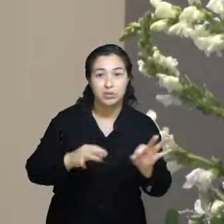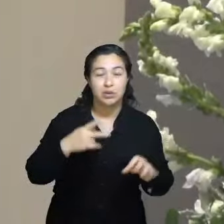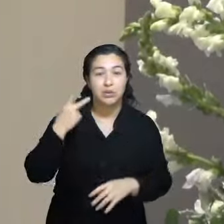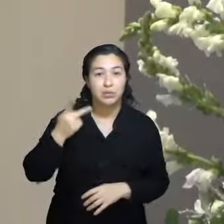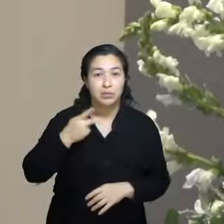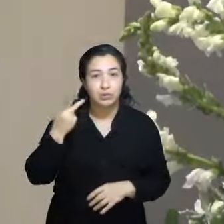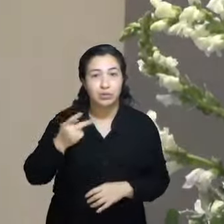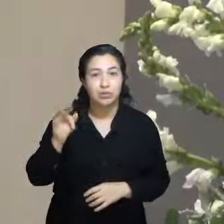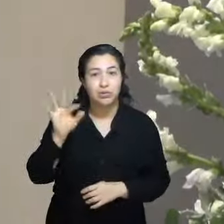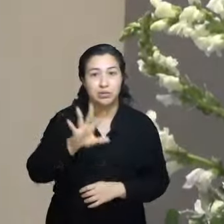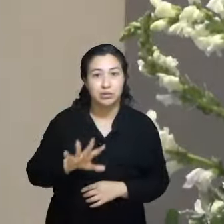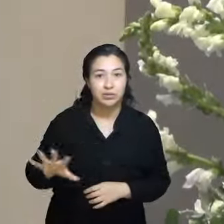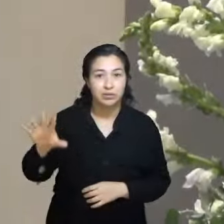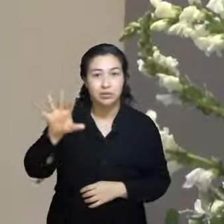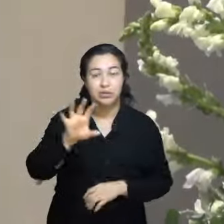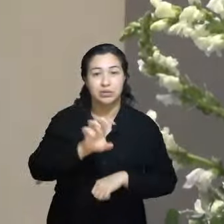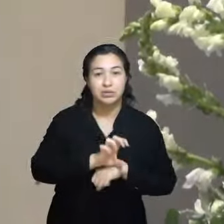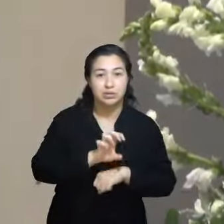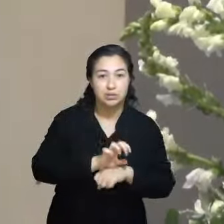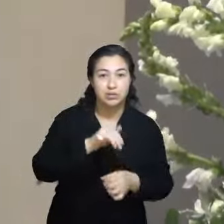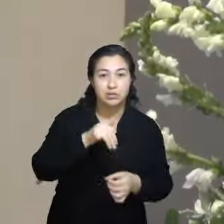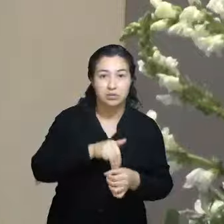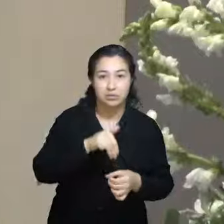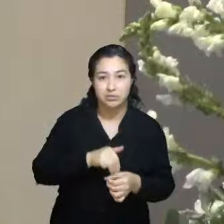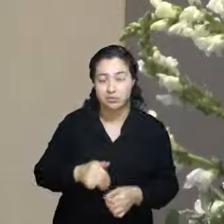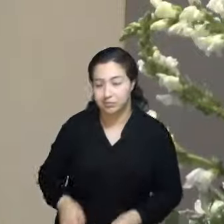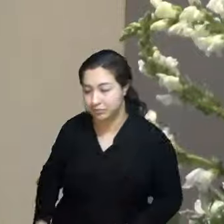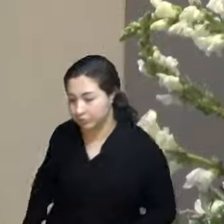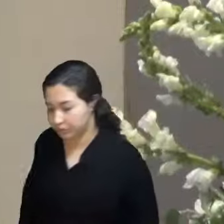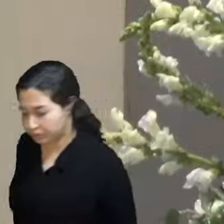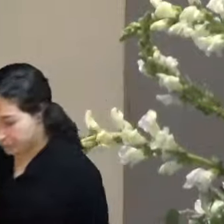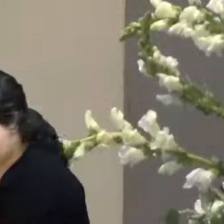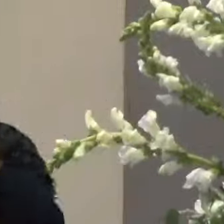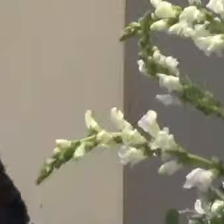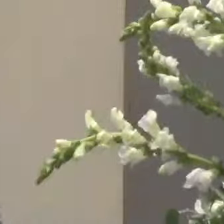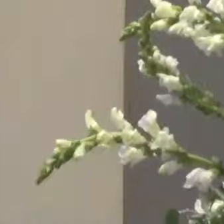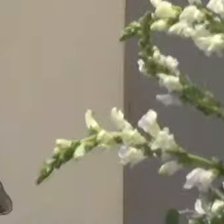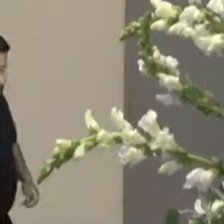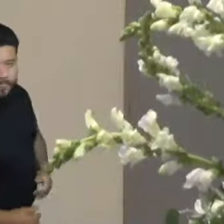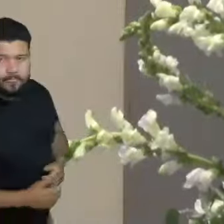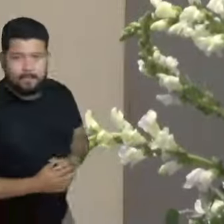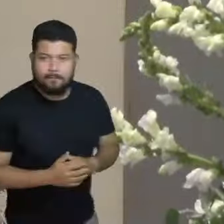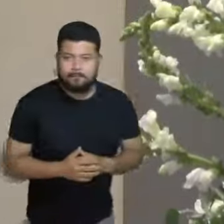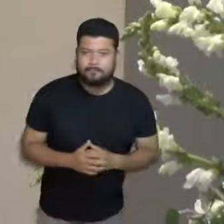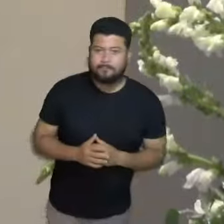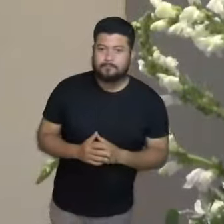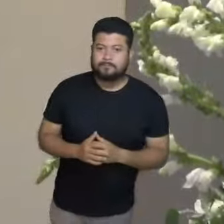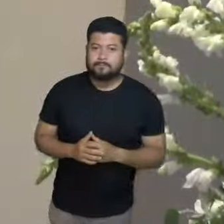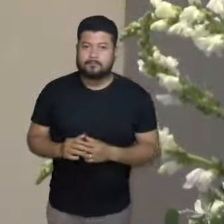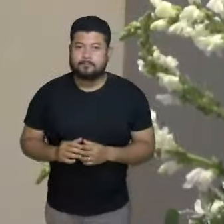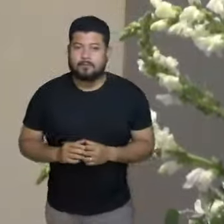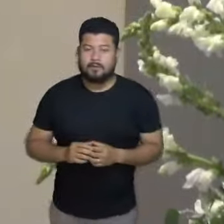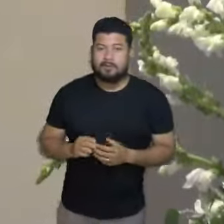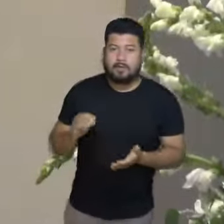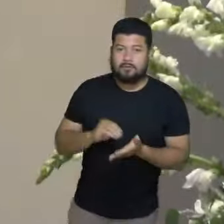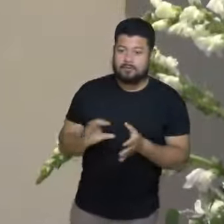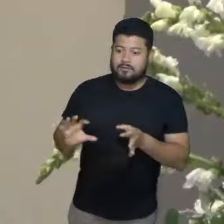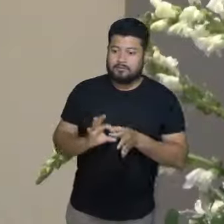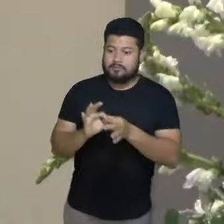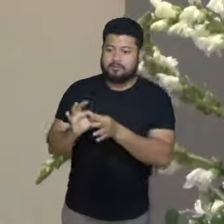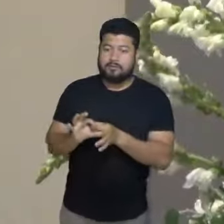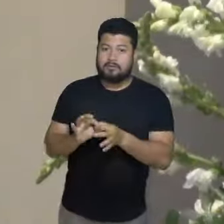Federativa de estados e municípios considerado o fato conhecido de não ser a união mais de que uma